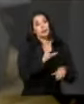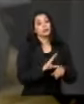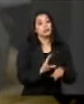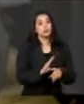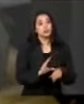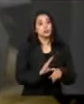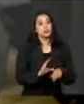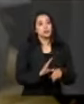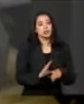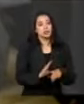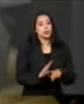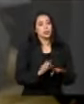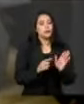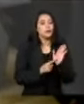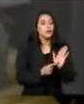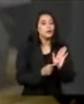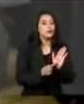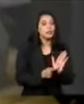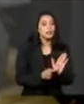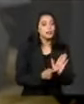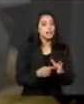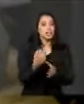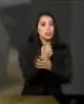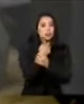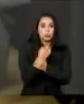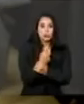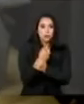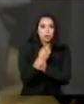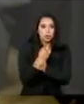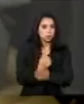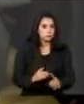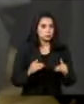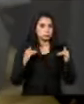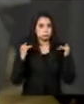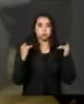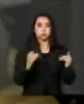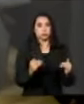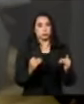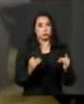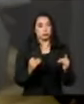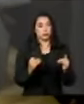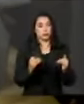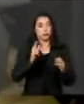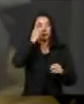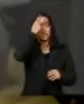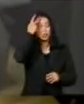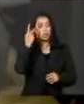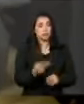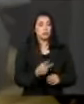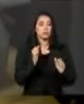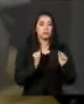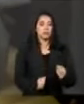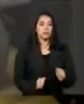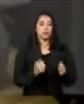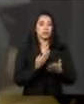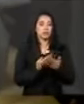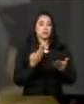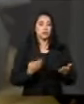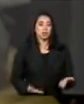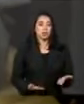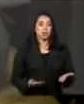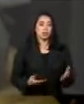A Constituição quis fazer isto, dar segurança máxima para que alguém pudesse perder um bem tão precioso como a